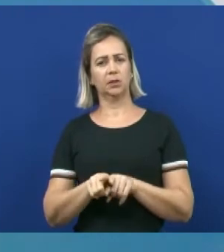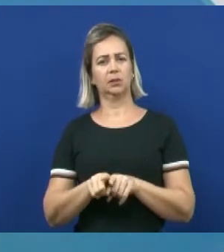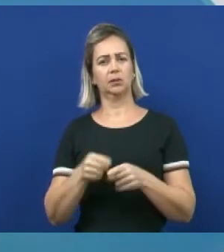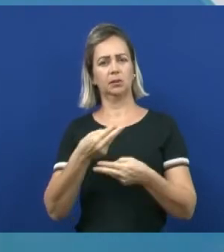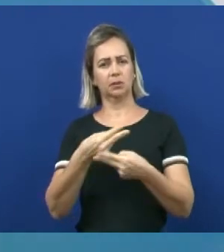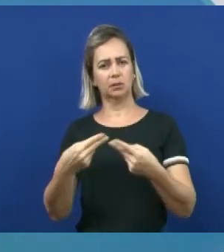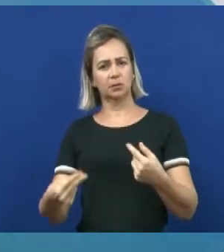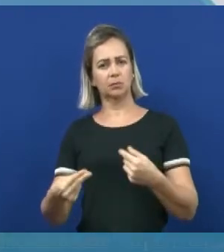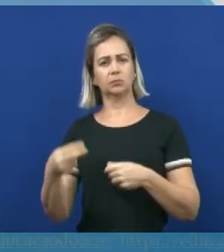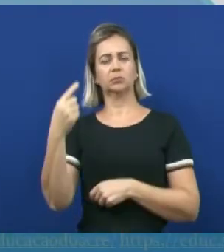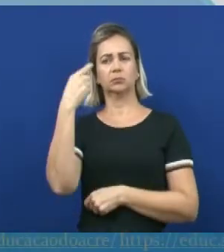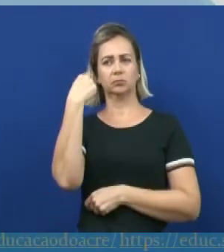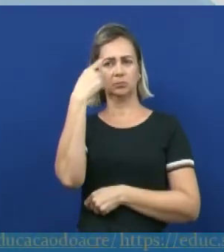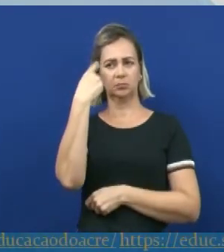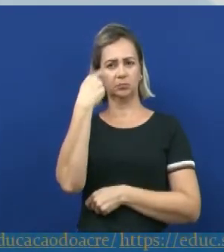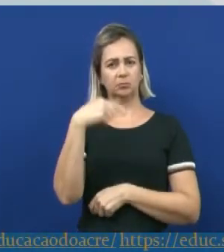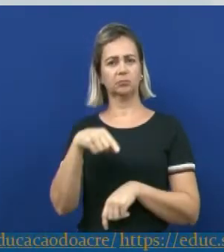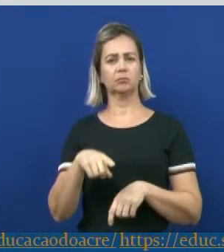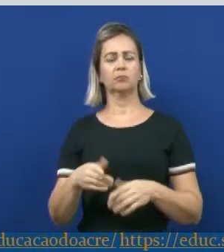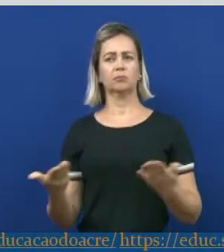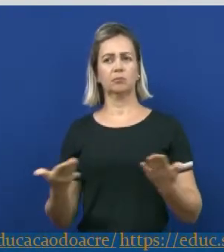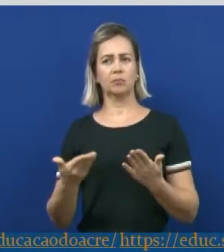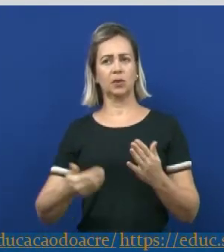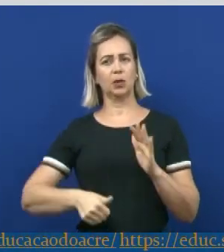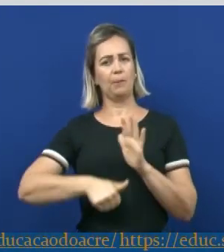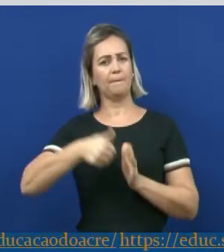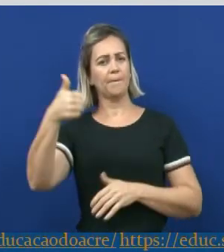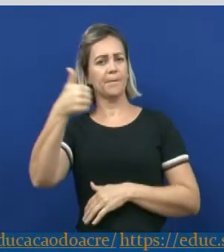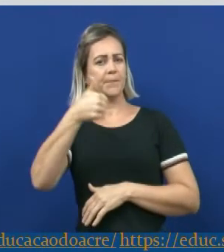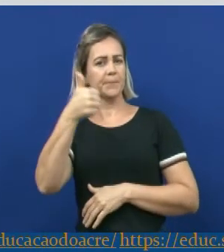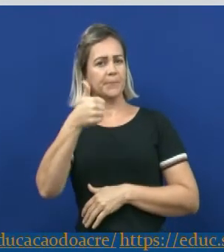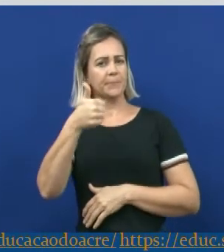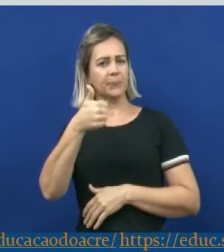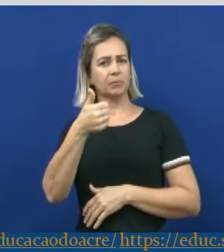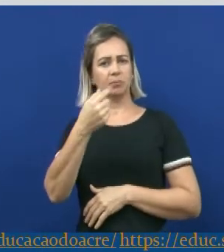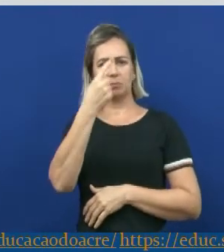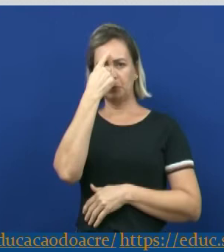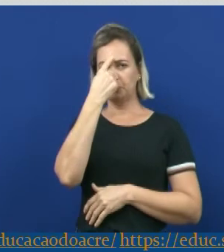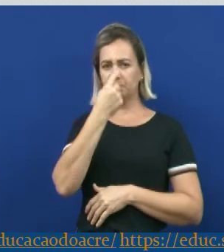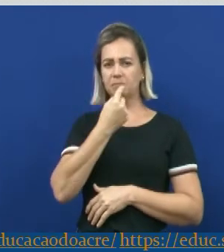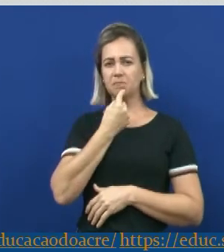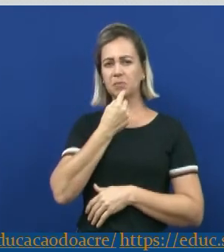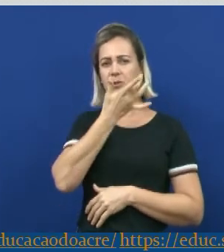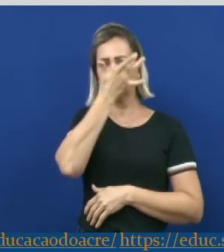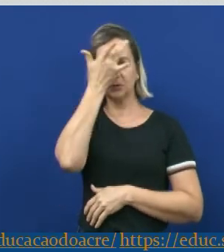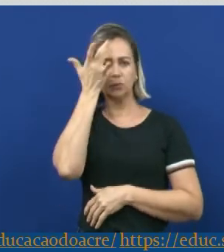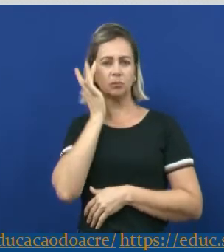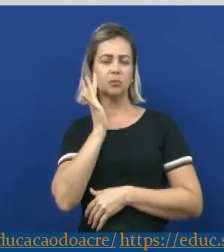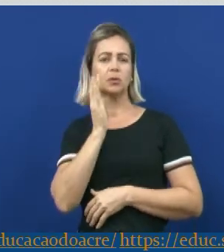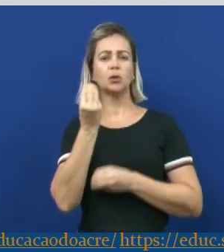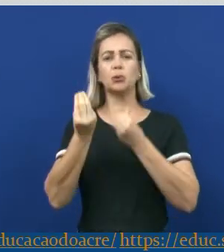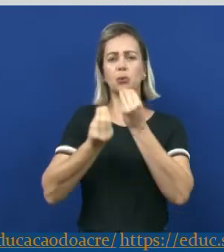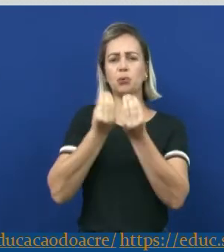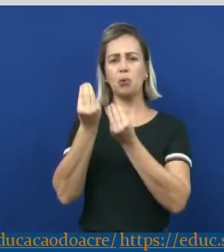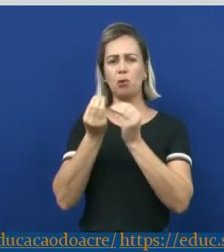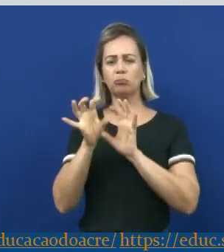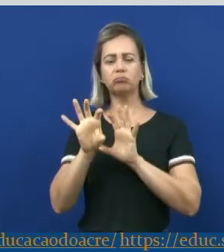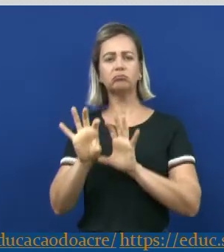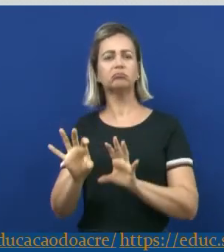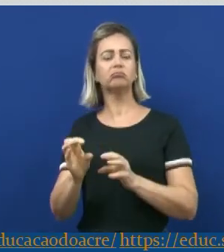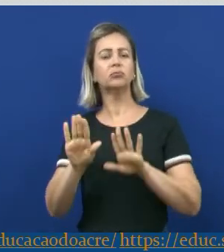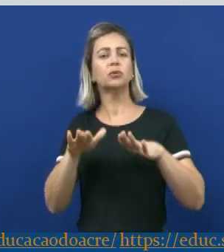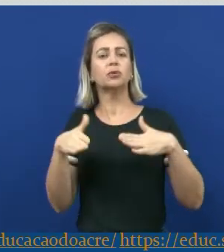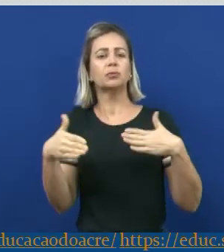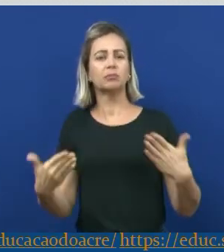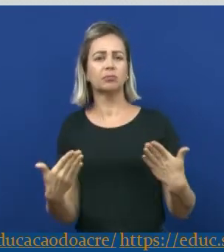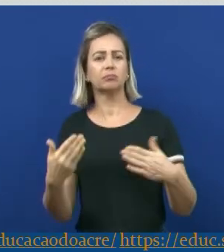A número 1, ó, eu tenho uma figura de uma pessoa, né? E vamos dizer como é, para descrever o físico, e que lleva, que roupa está